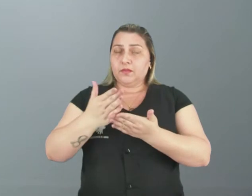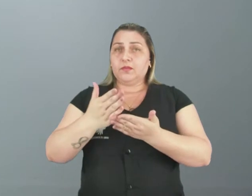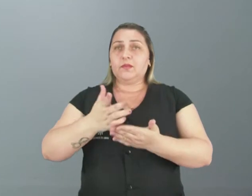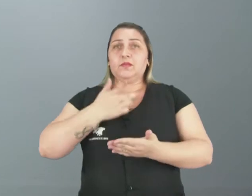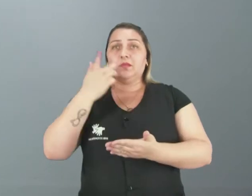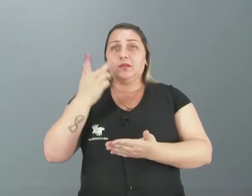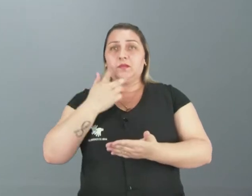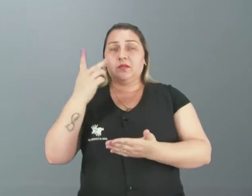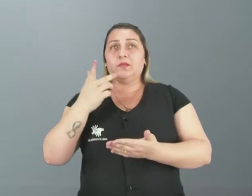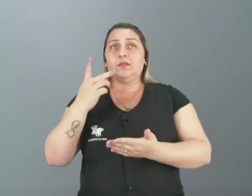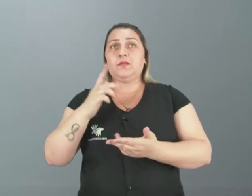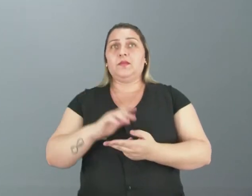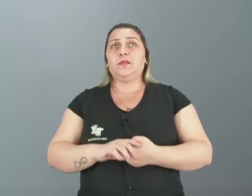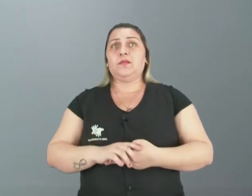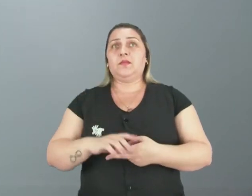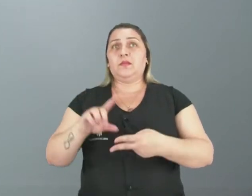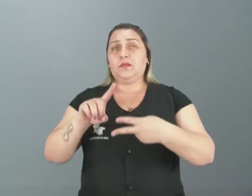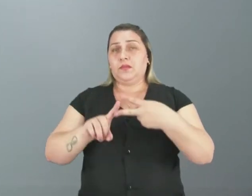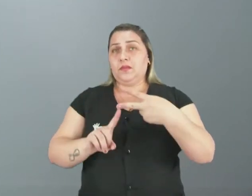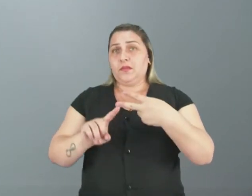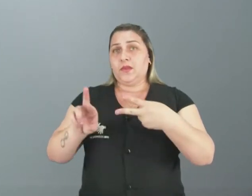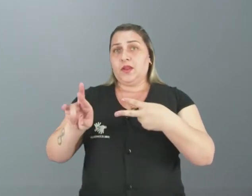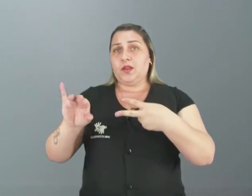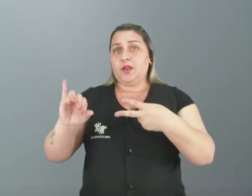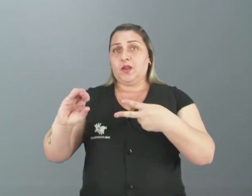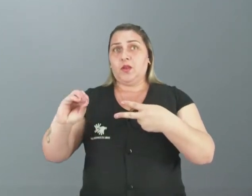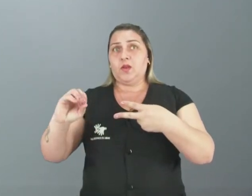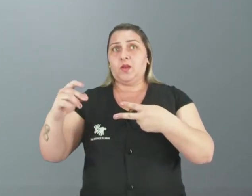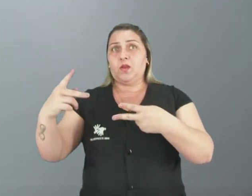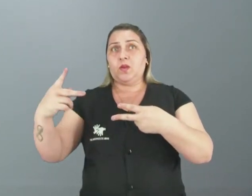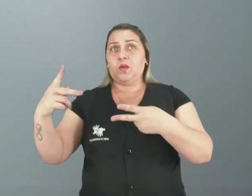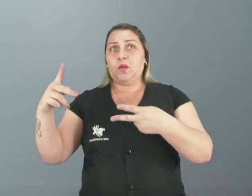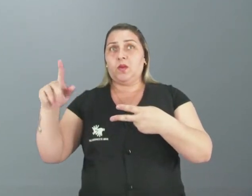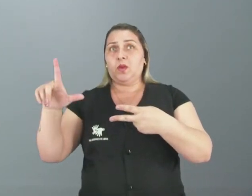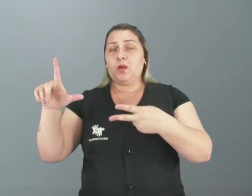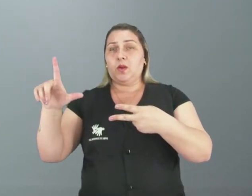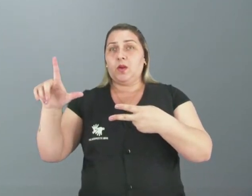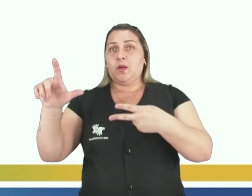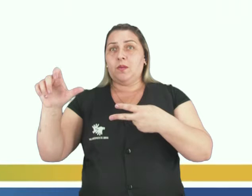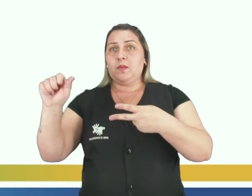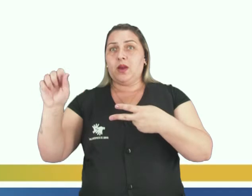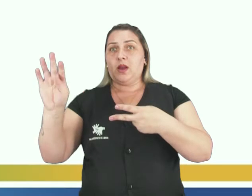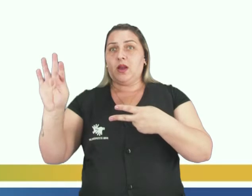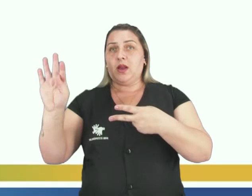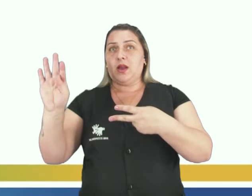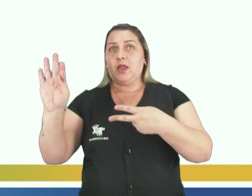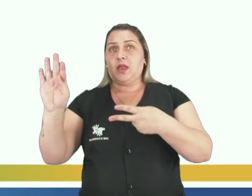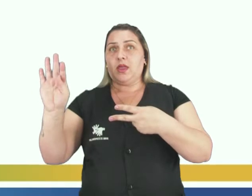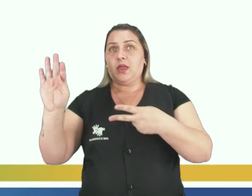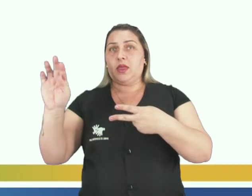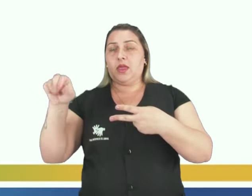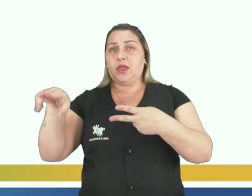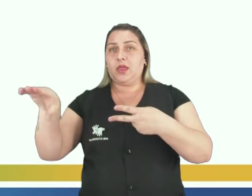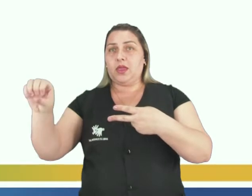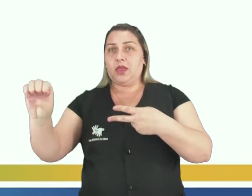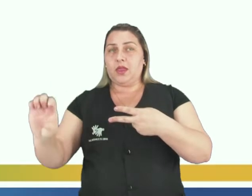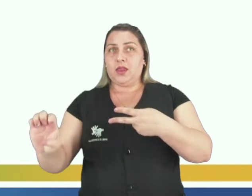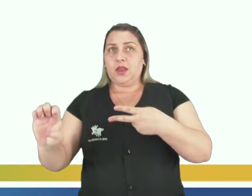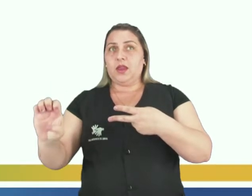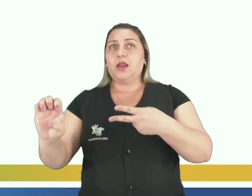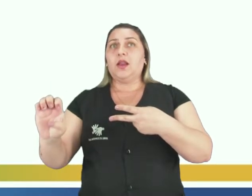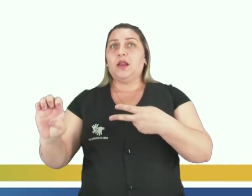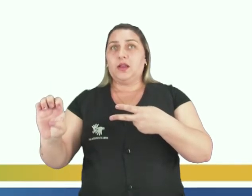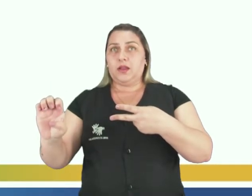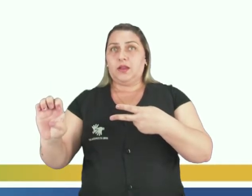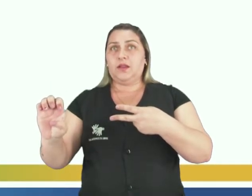falar aí sobre a variante rioplatense, certo? O que seria essa variante rioplatense? El español rioplatense